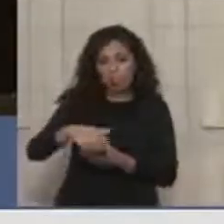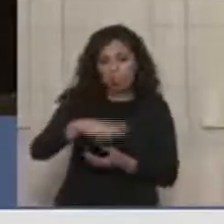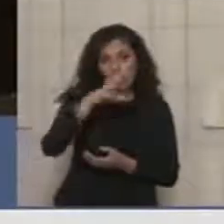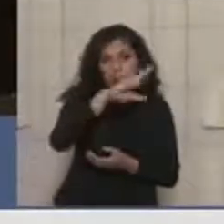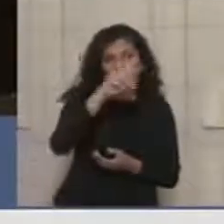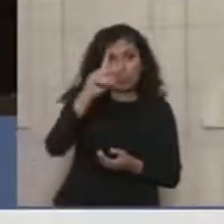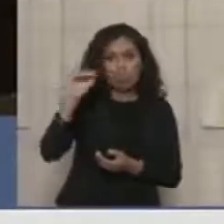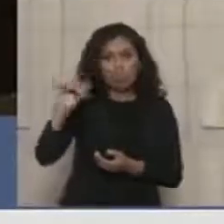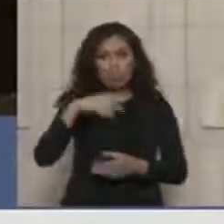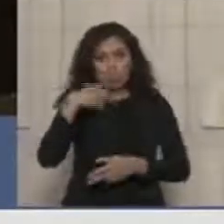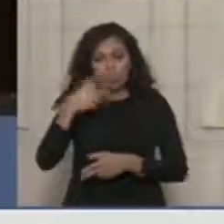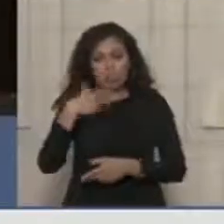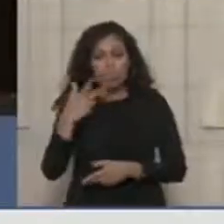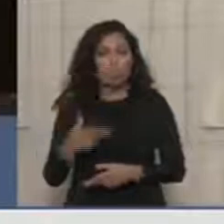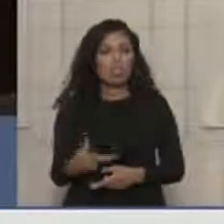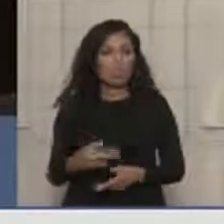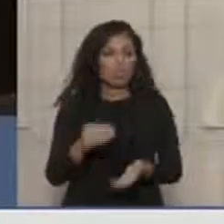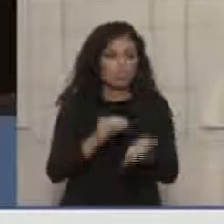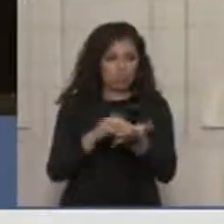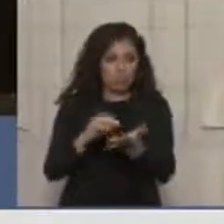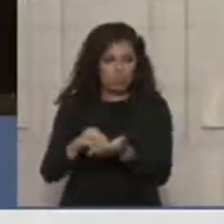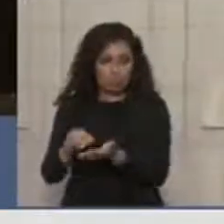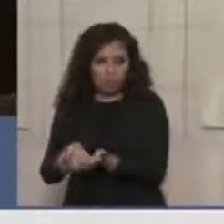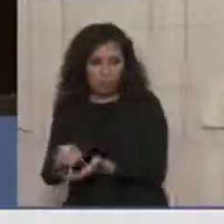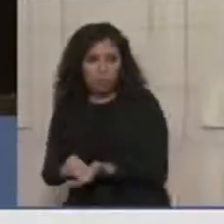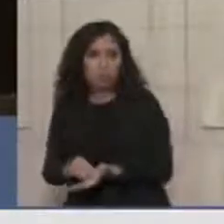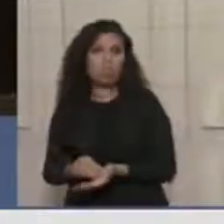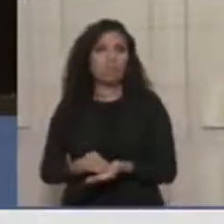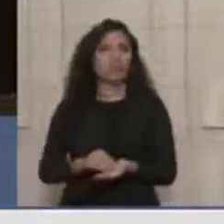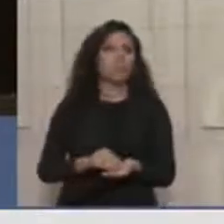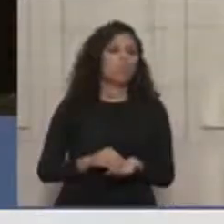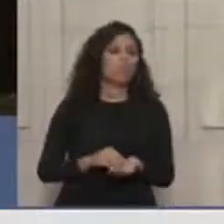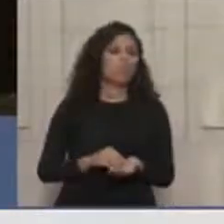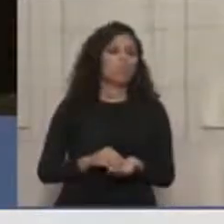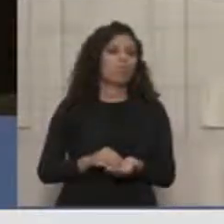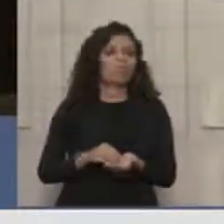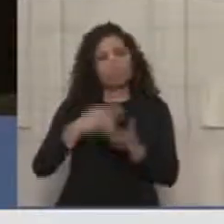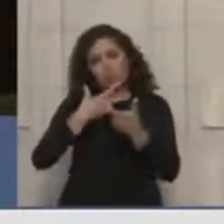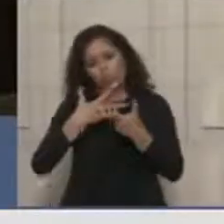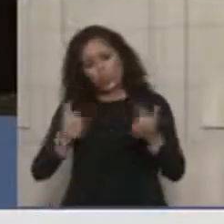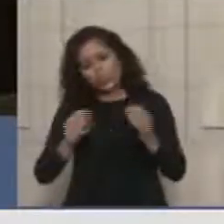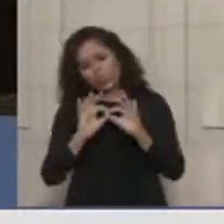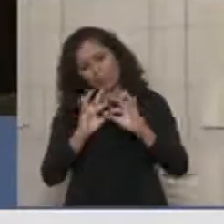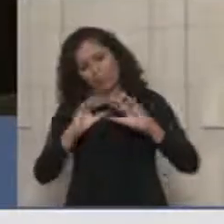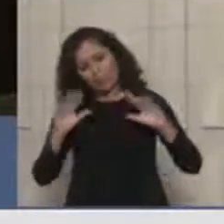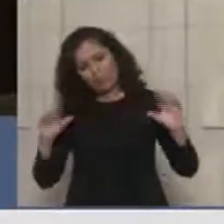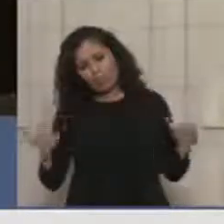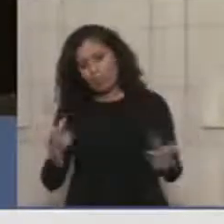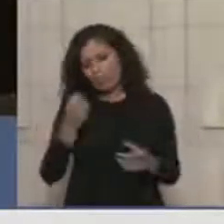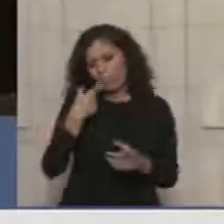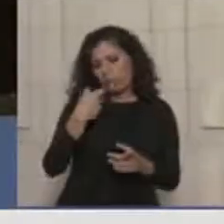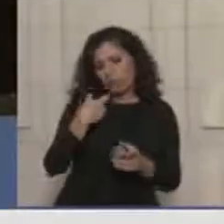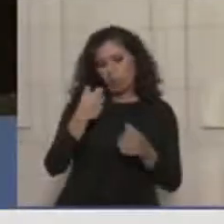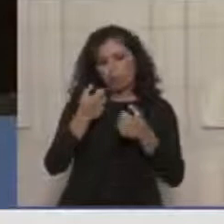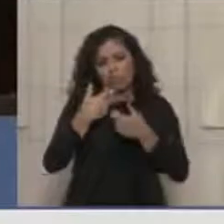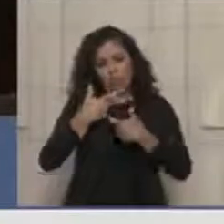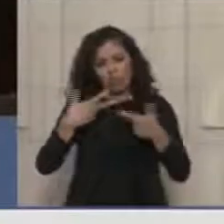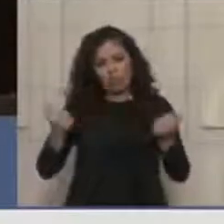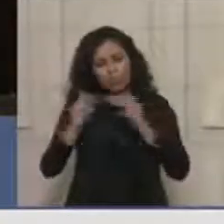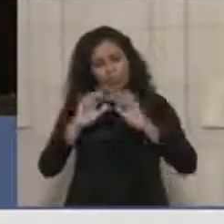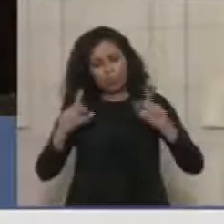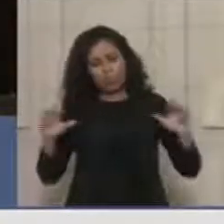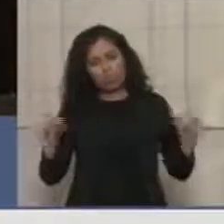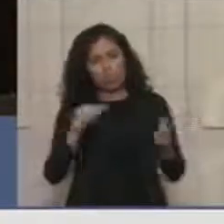isso, que houve falta de insumo, houve falta de medicamento em determinado momento. Isso